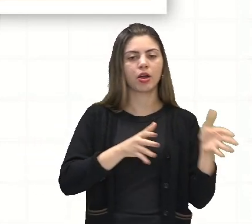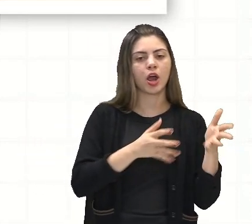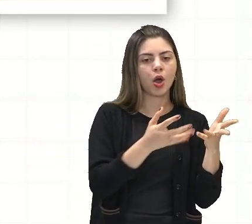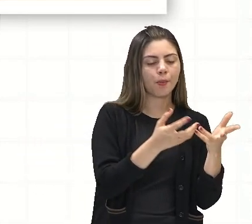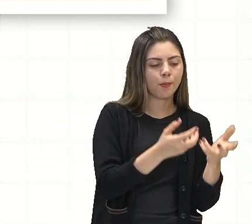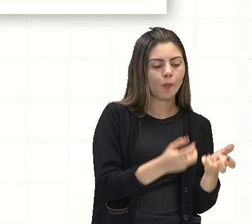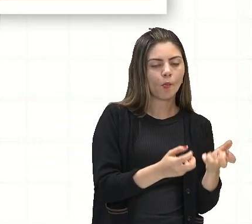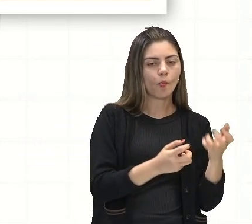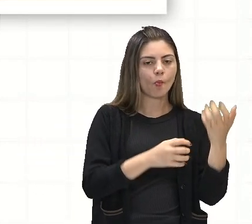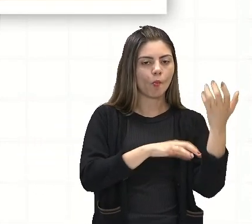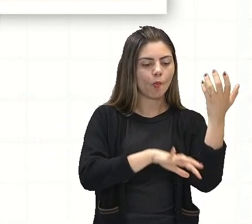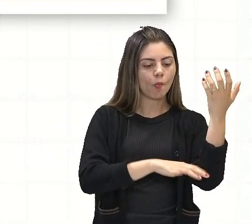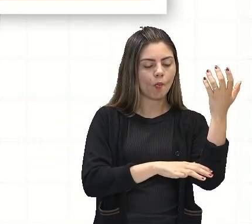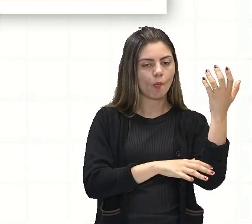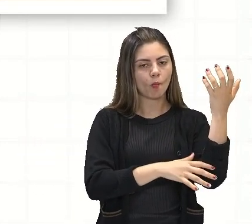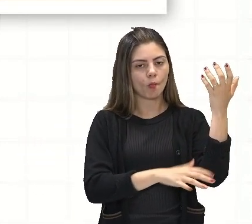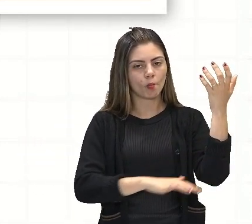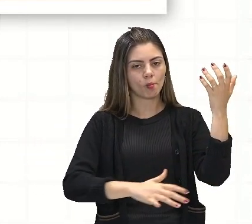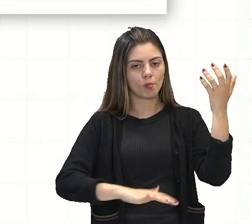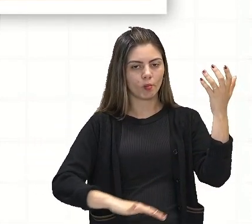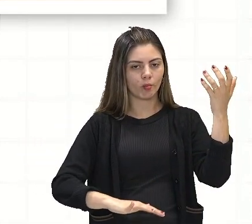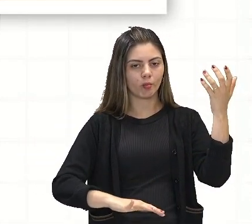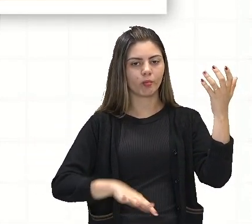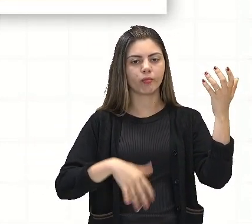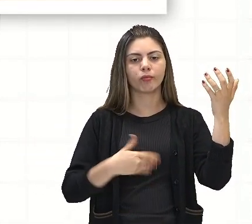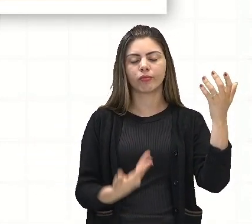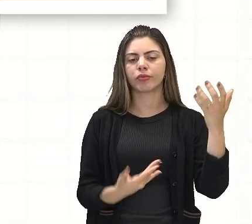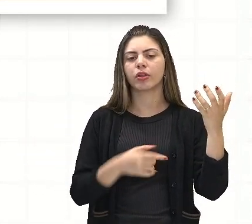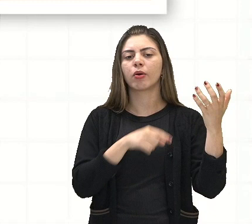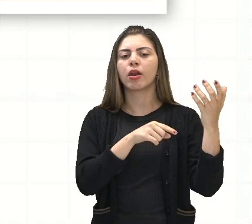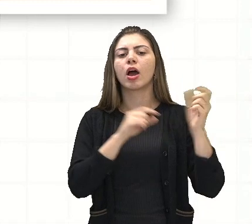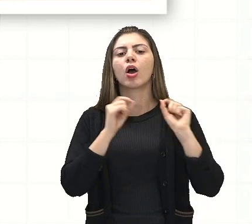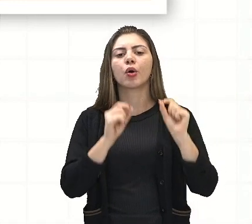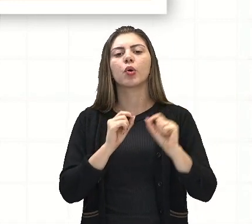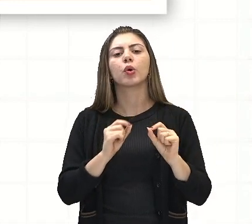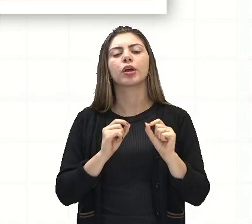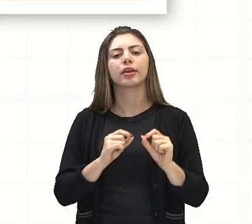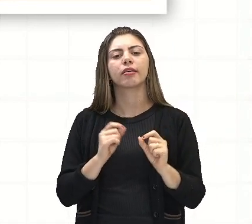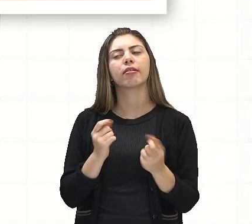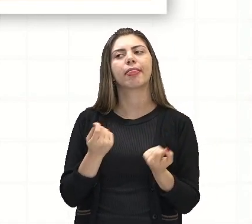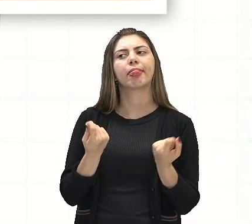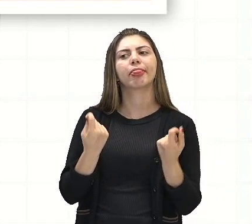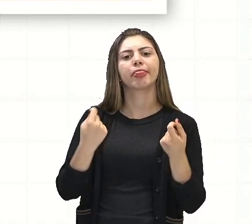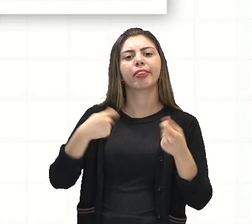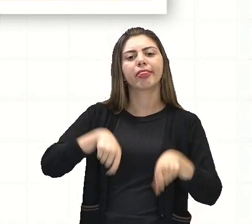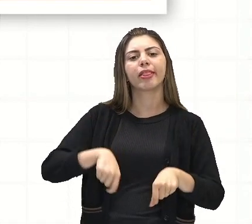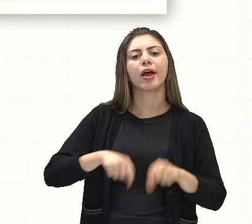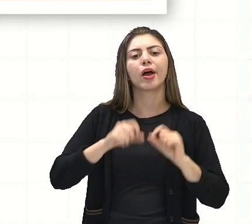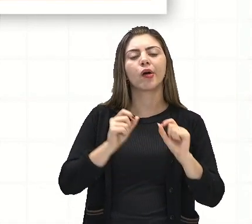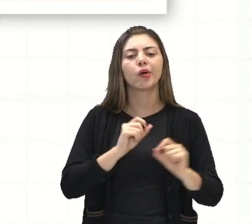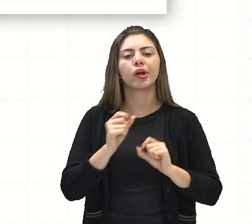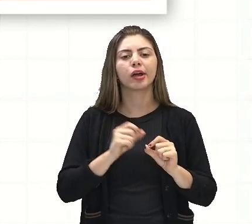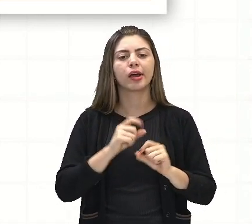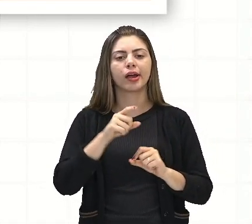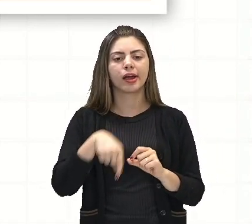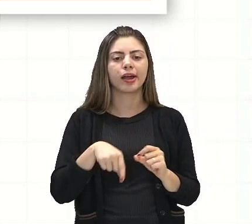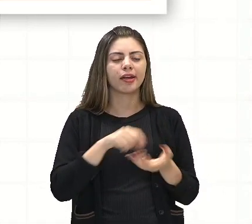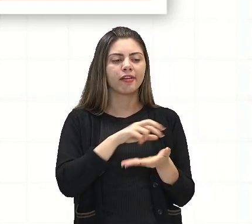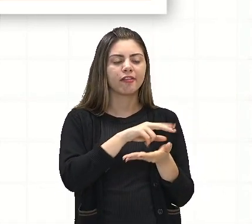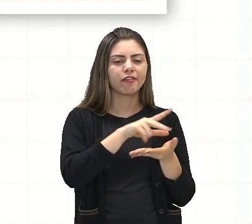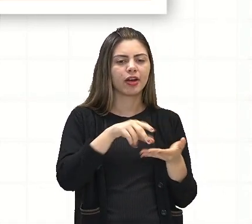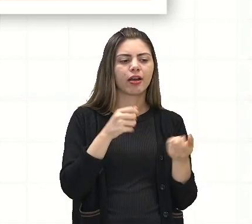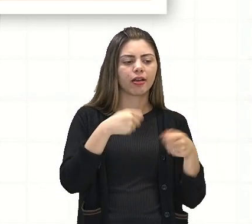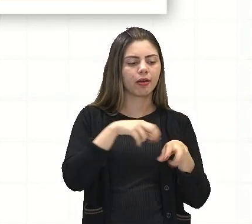mata ela fica seca, ela está ali propensa para que haja a produção de gêneros agrícolas,